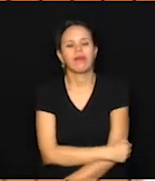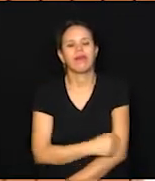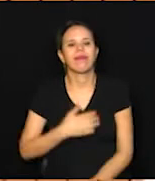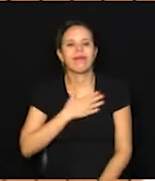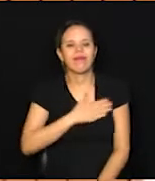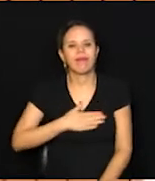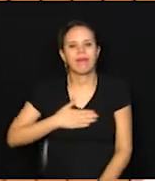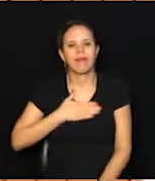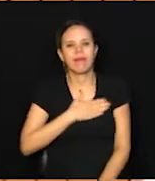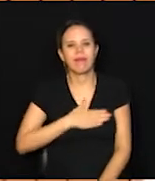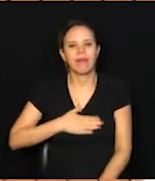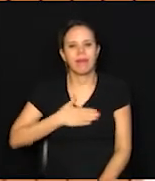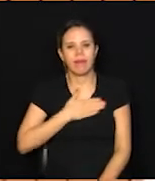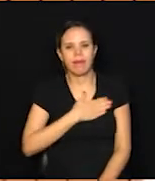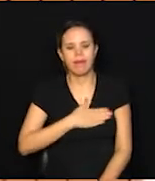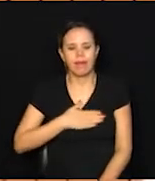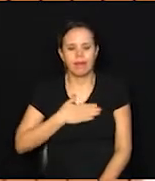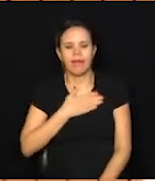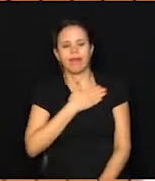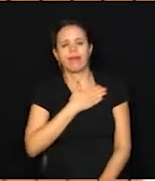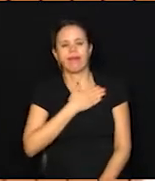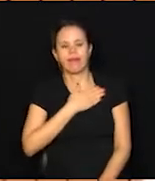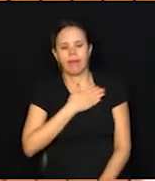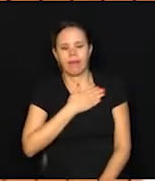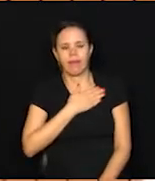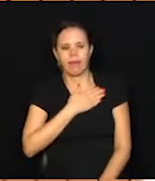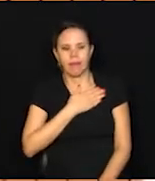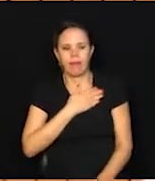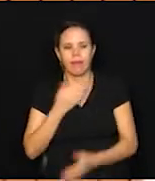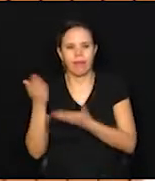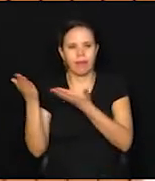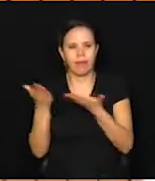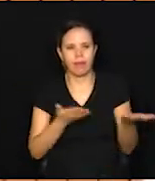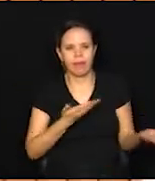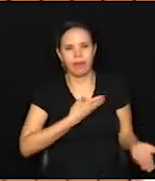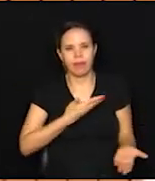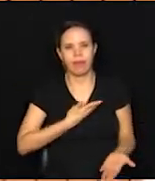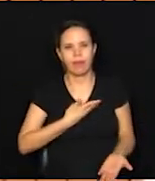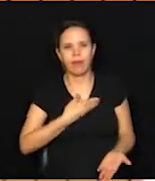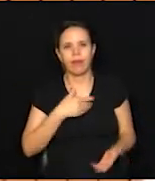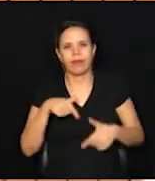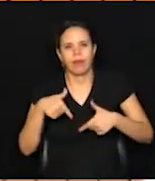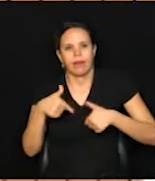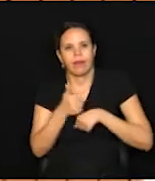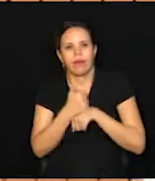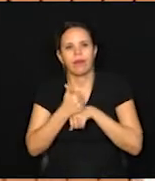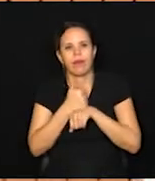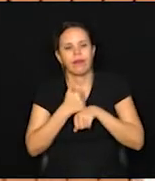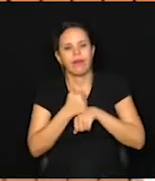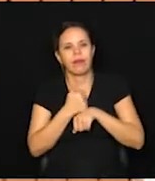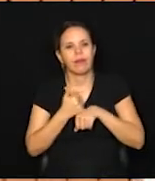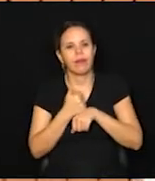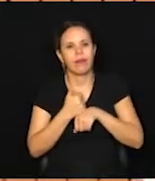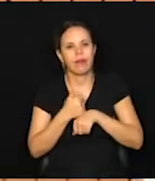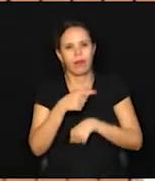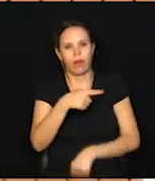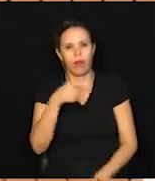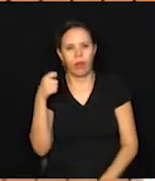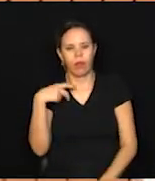Satisfação imensa, enorme, de receber o meu amigo, colega de profissão,